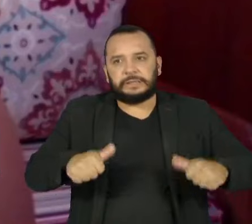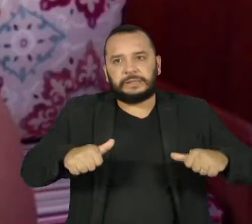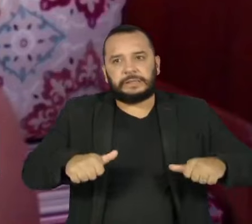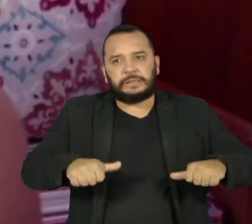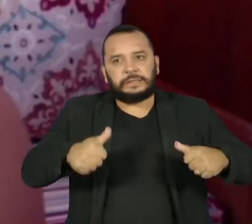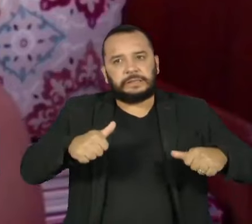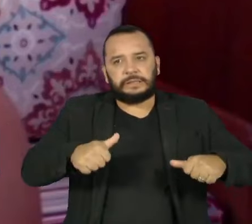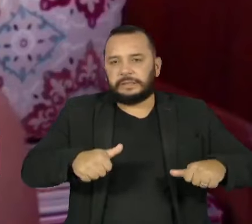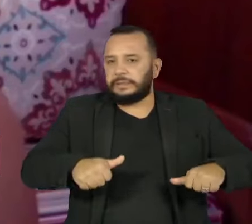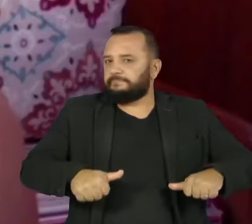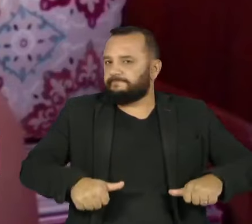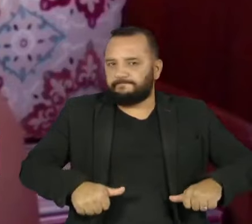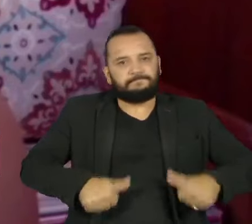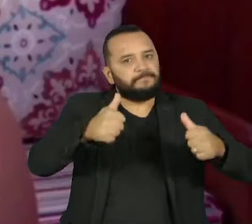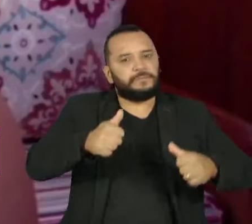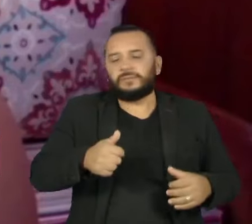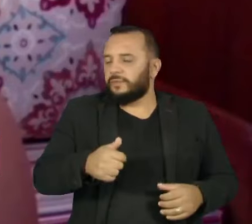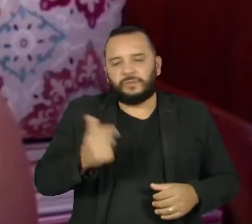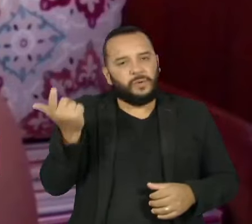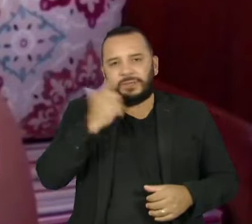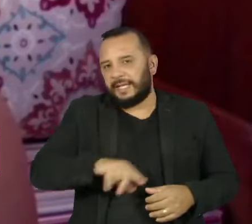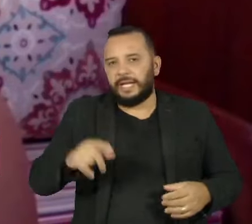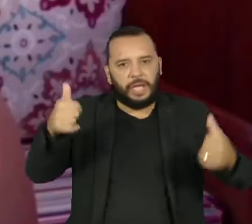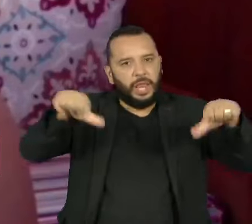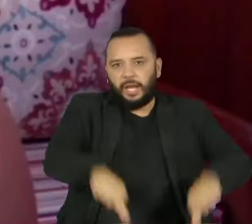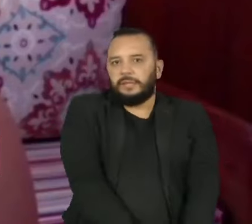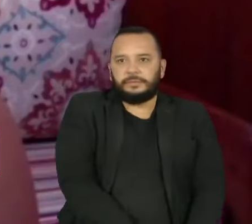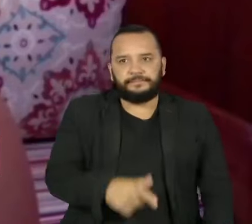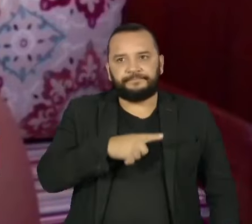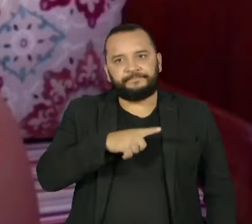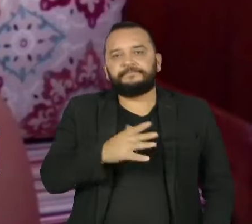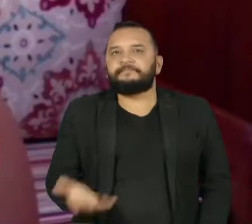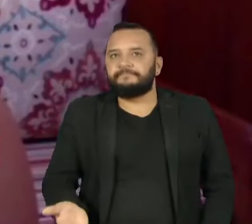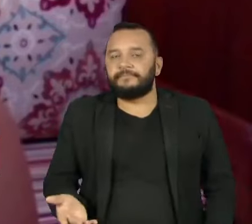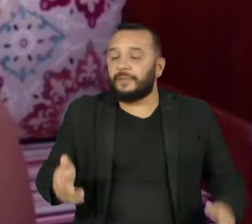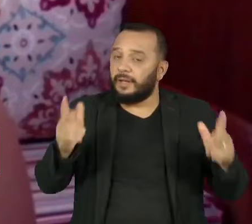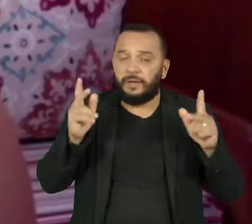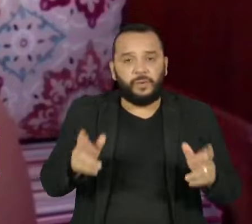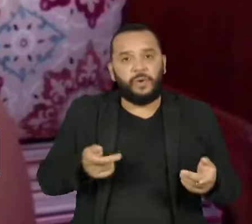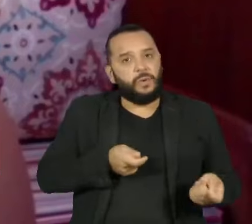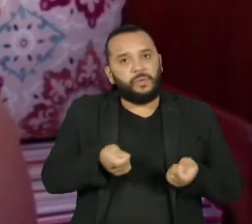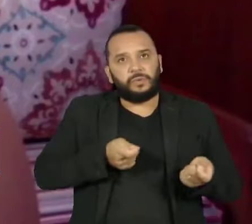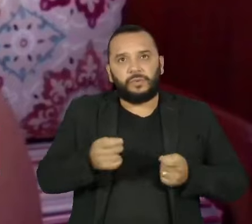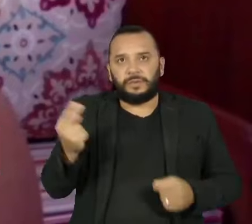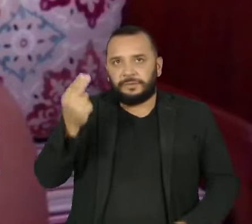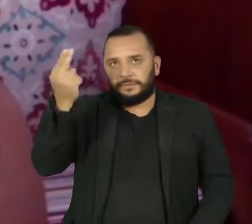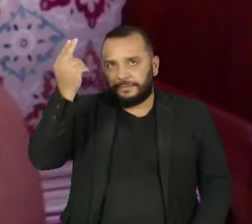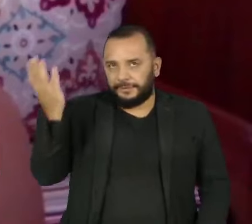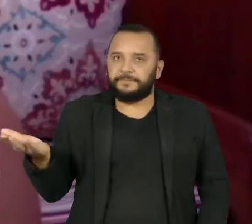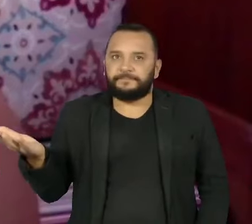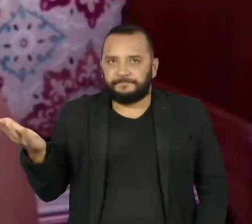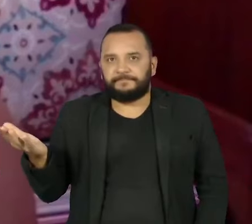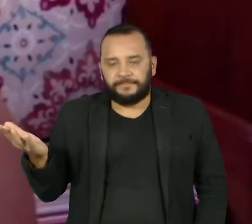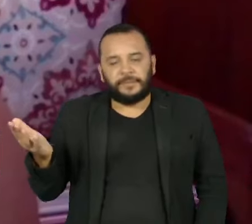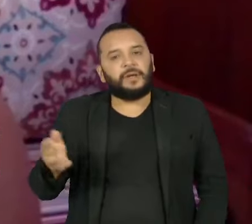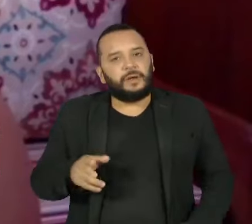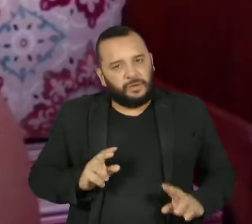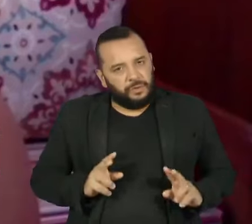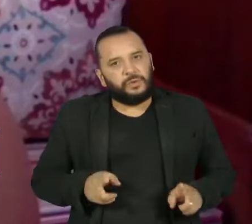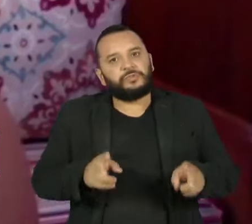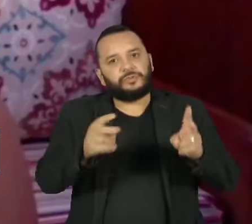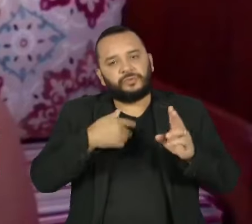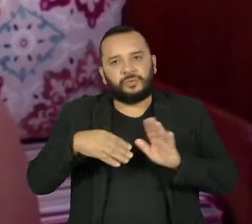ações frear qualquer tipo de mudança que esteja acontecendo Então é como se tivesse fora das nossas mãos e aquilo continua e